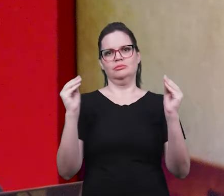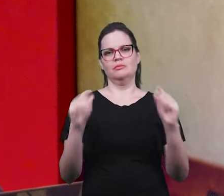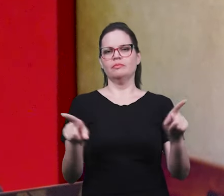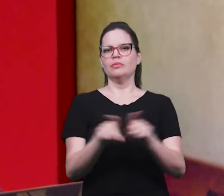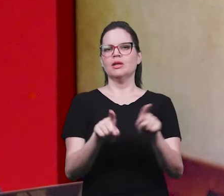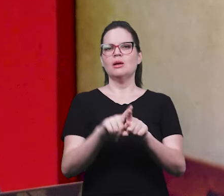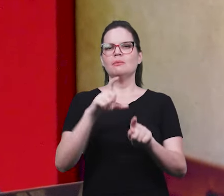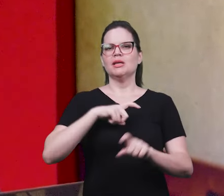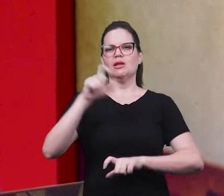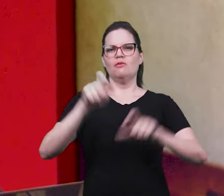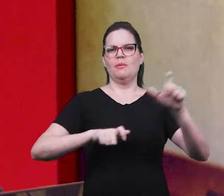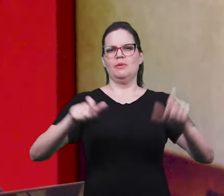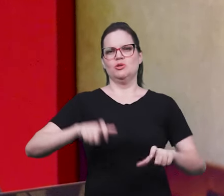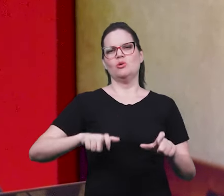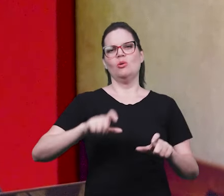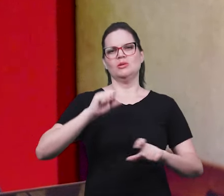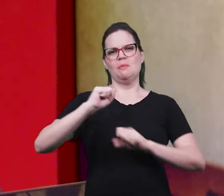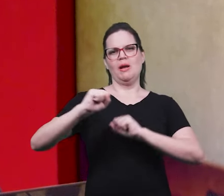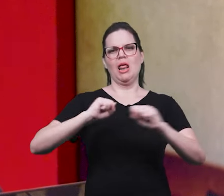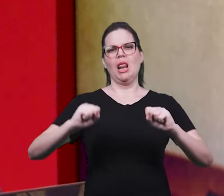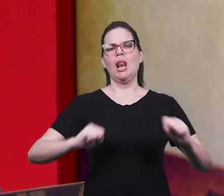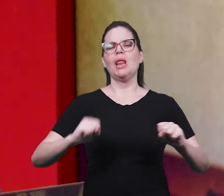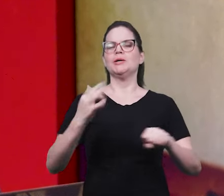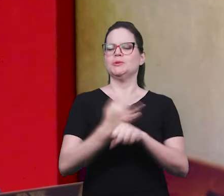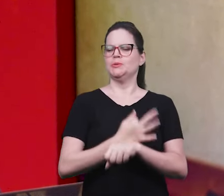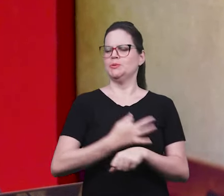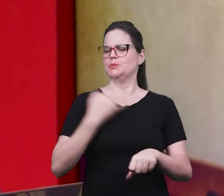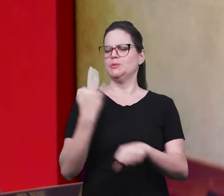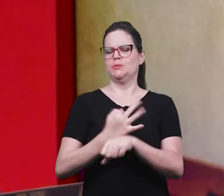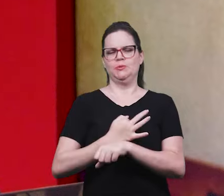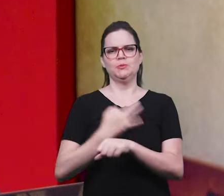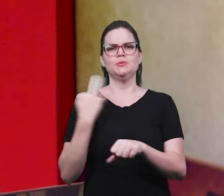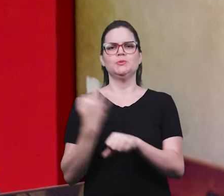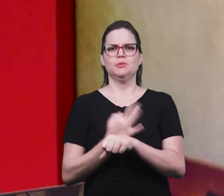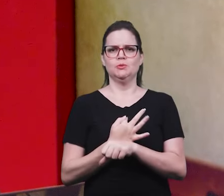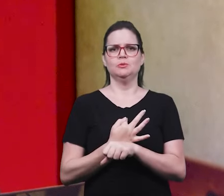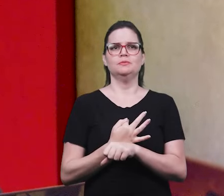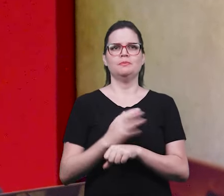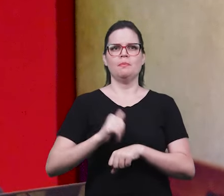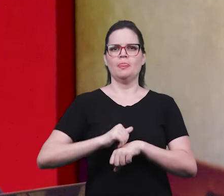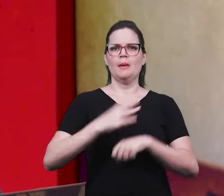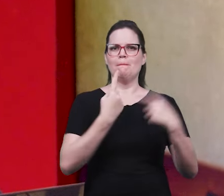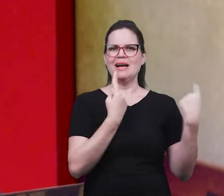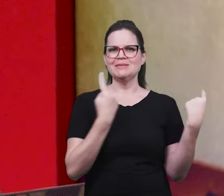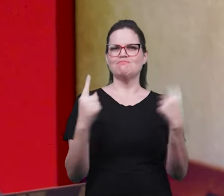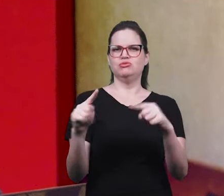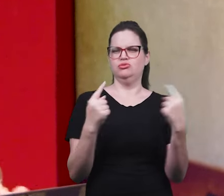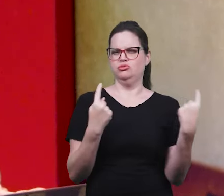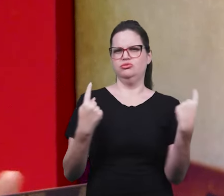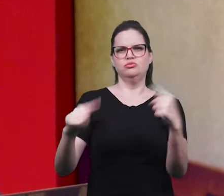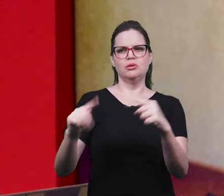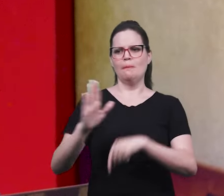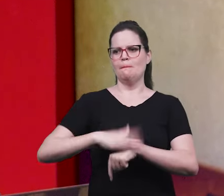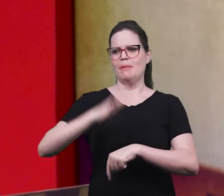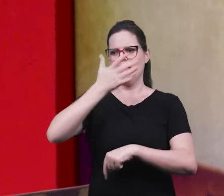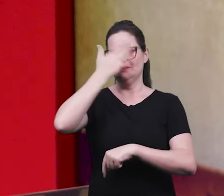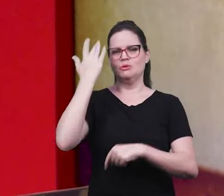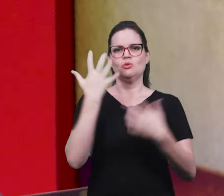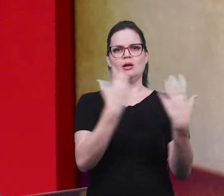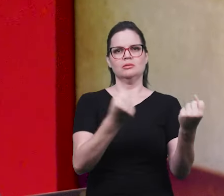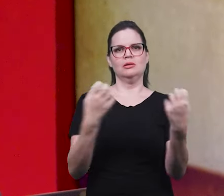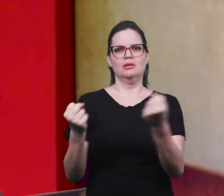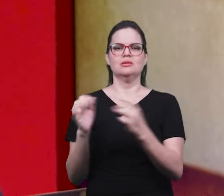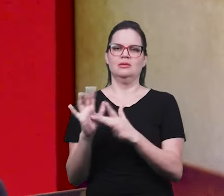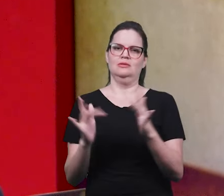a questão dos mártires. Sustentar, quanto mais a perseguição aumenta, mais fiéis surgem. Ele falou, não tem jeito, né? O